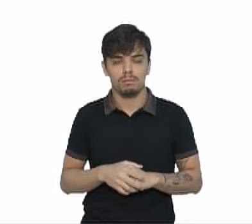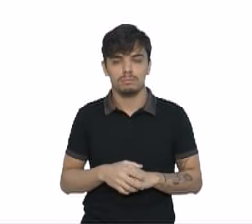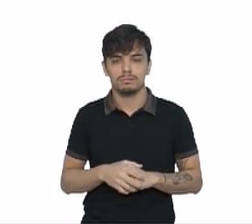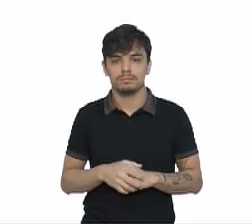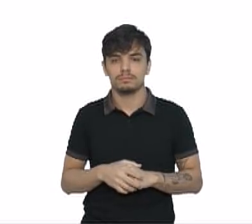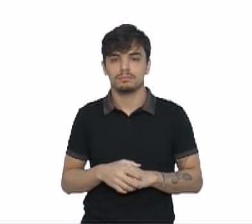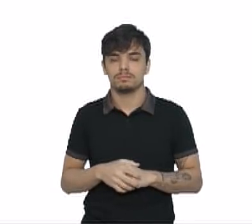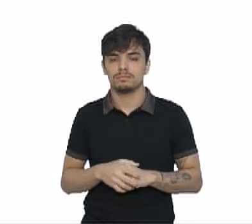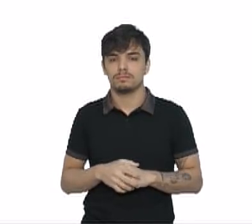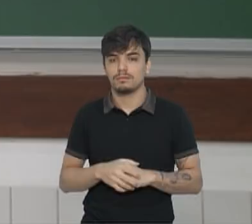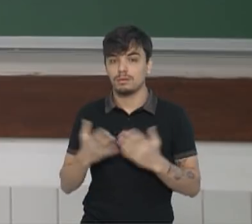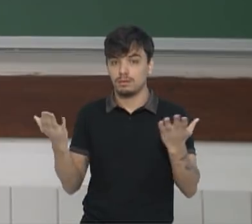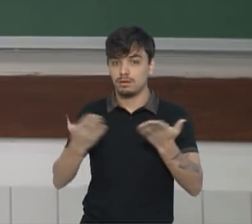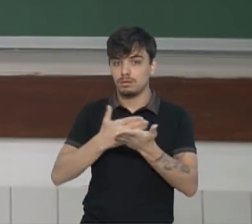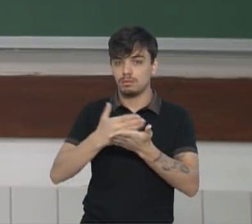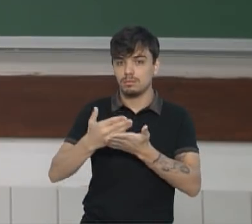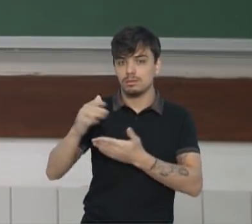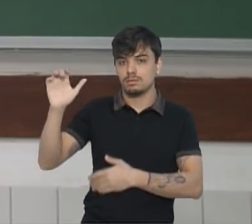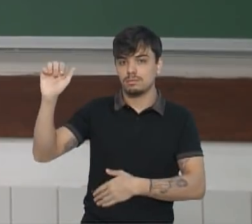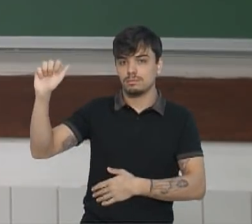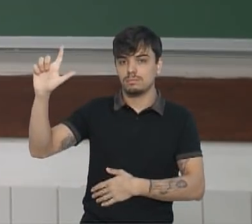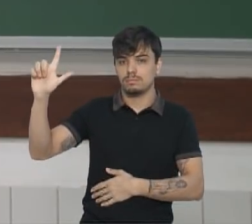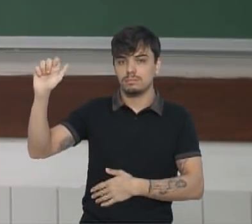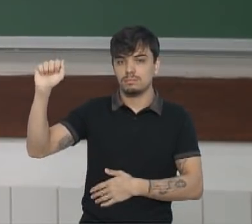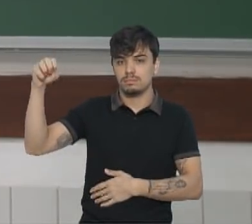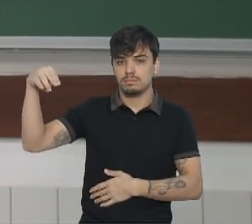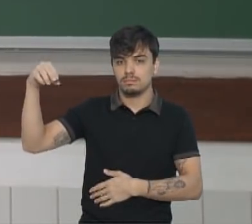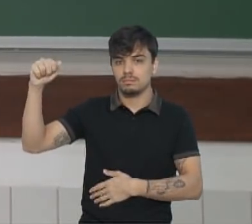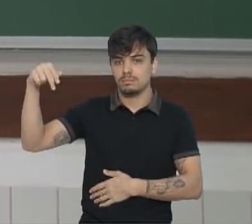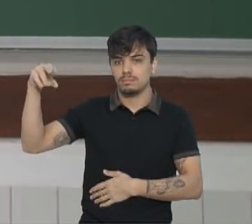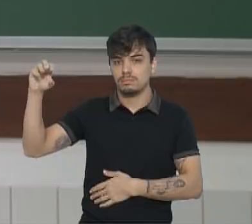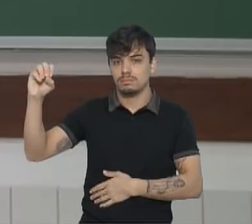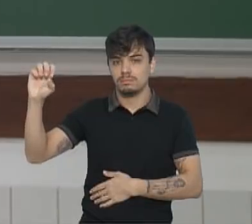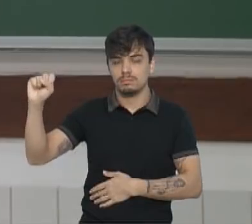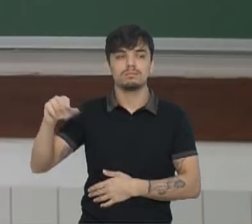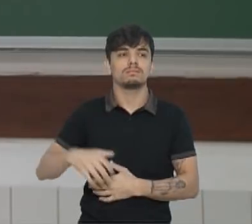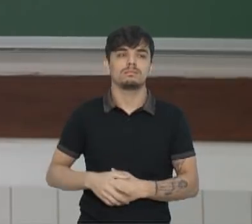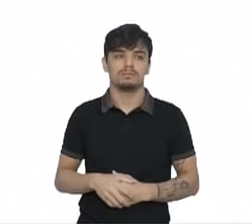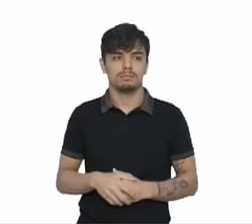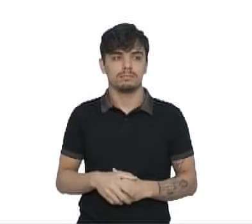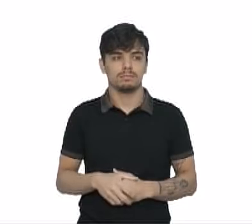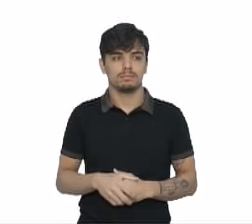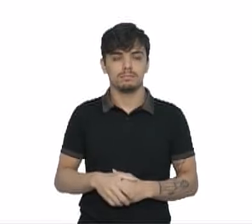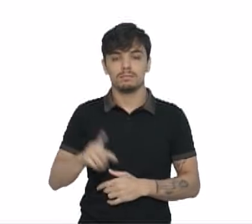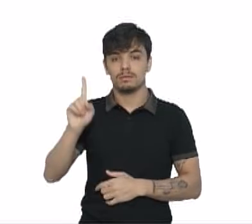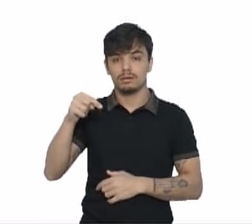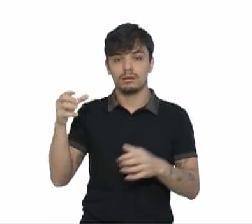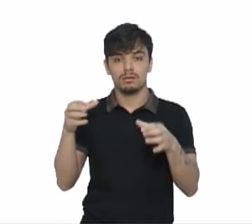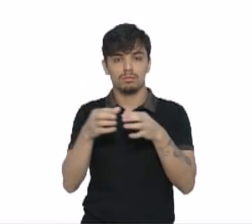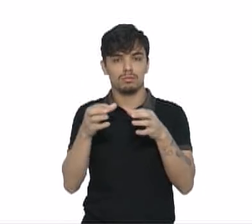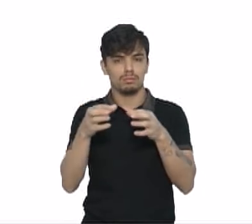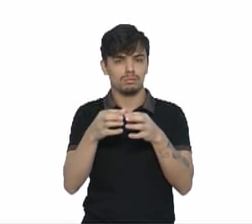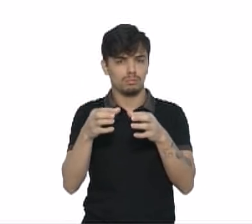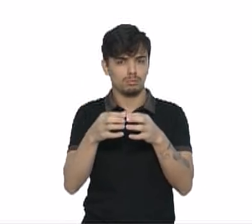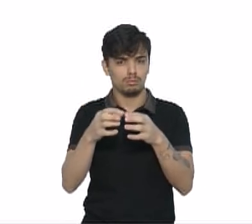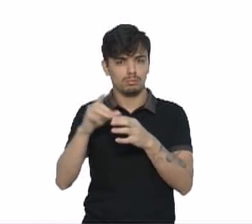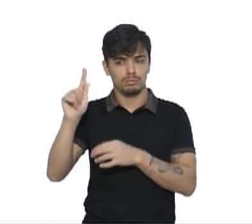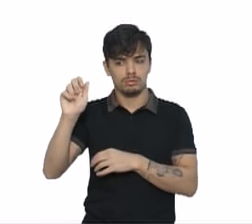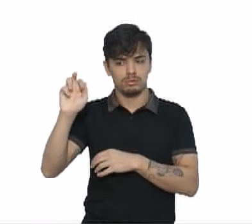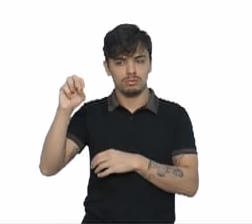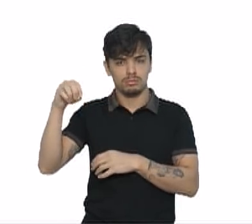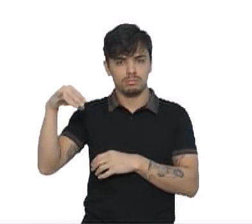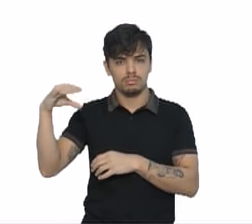outro povo, né, que é considerado germânico. Tá? Os alamanos eram um grupo germânico ocidental, tá,